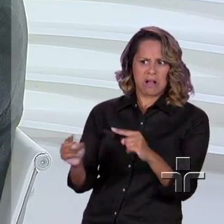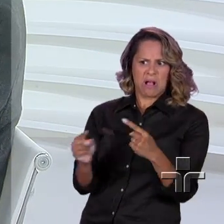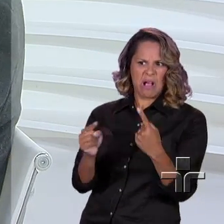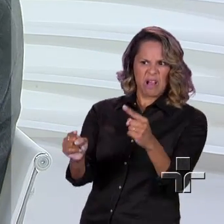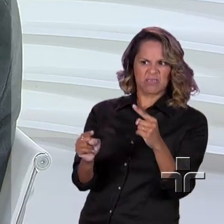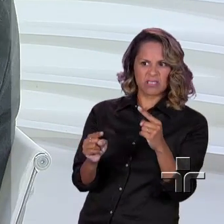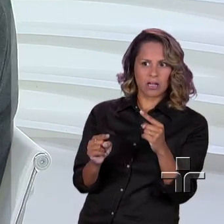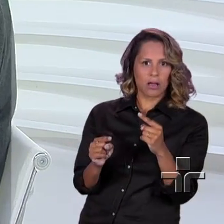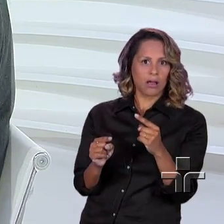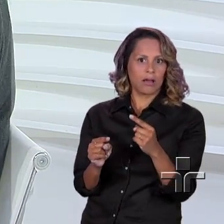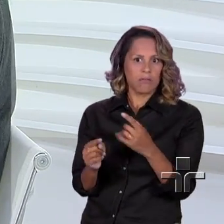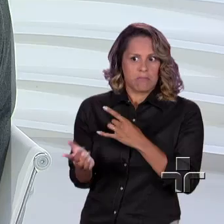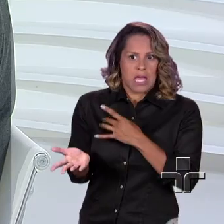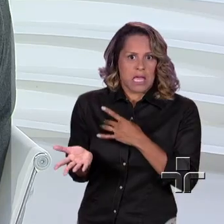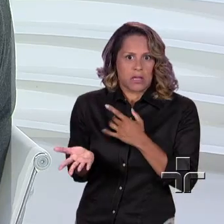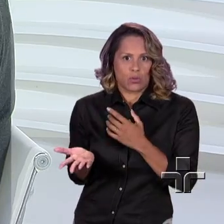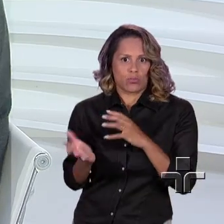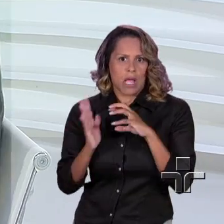AIDS